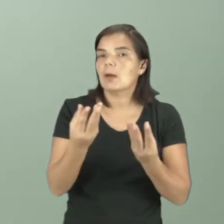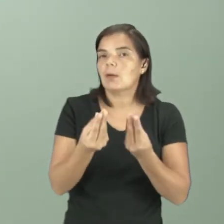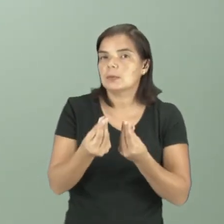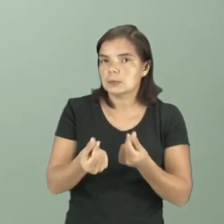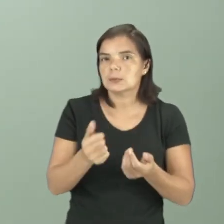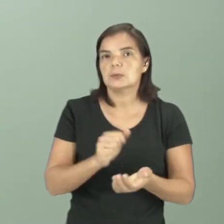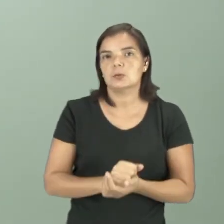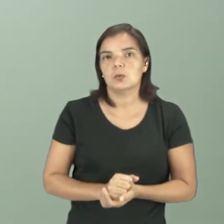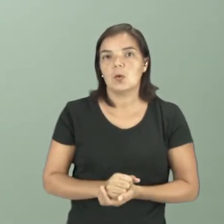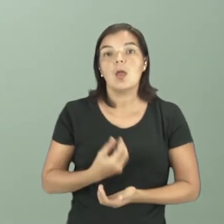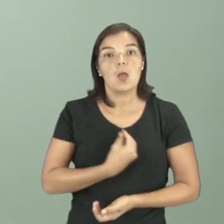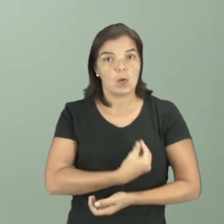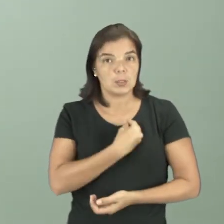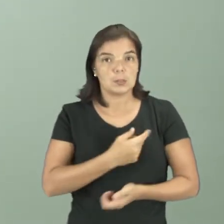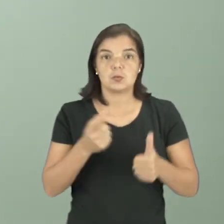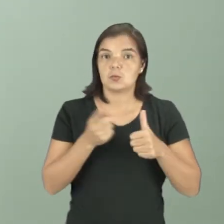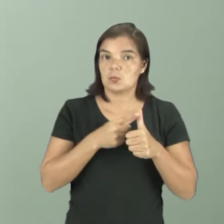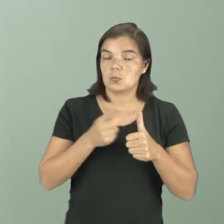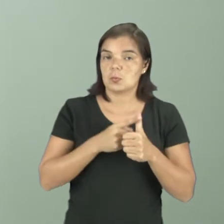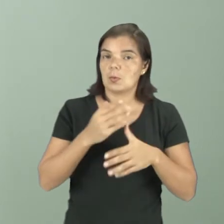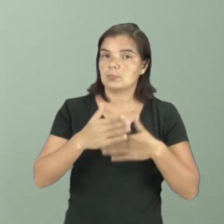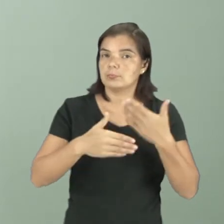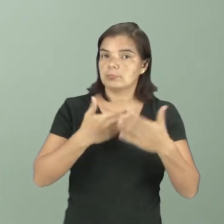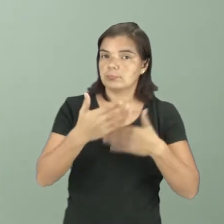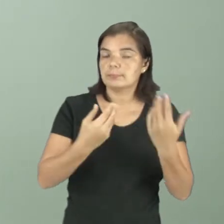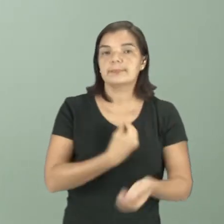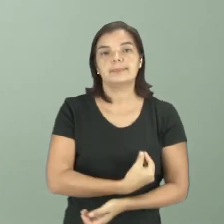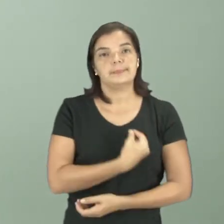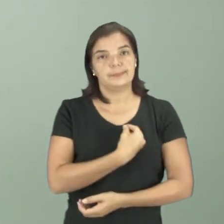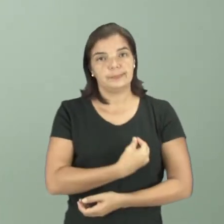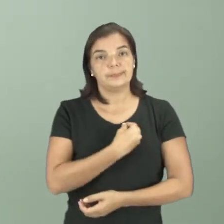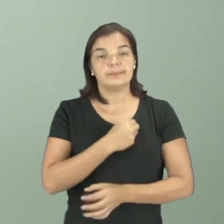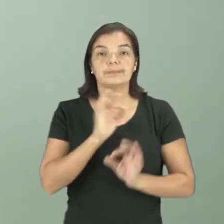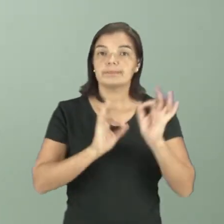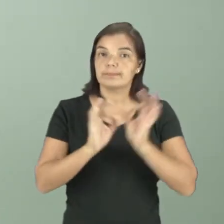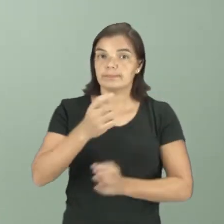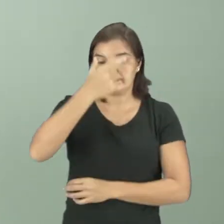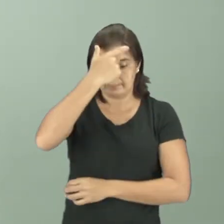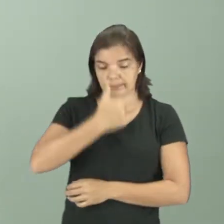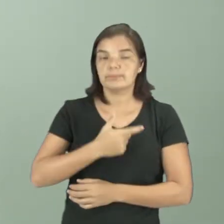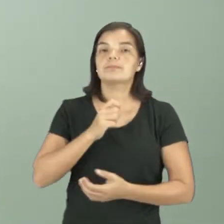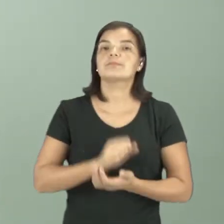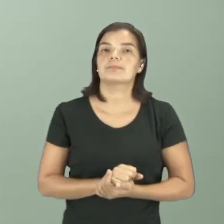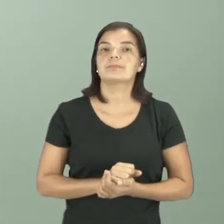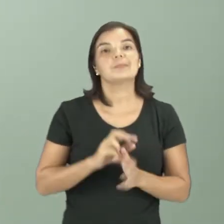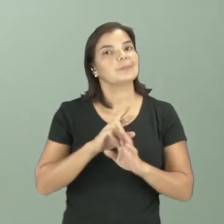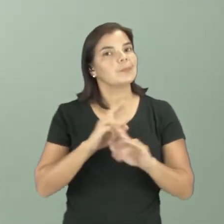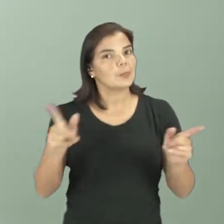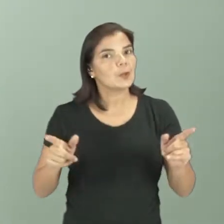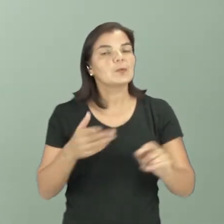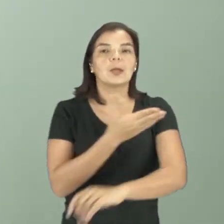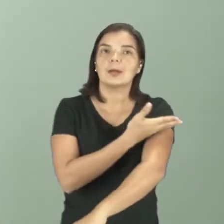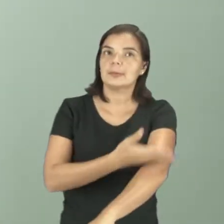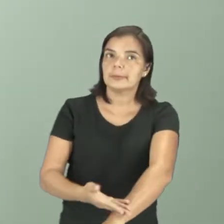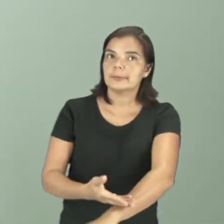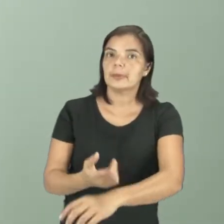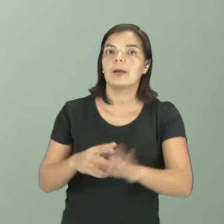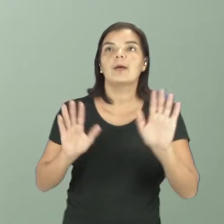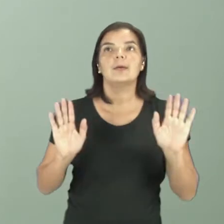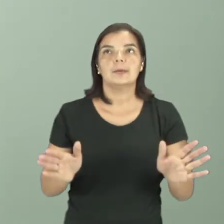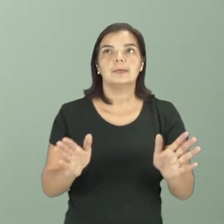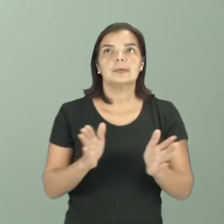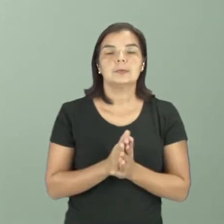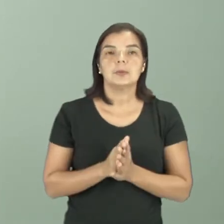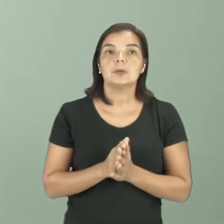essência. Eu existo primeiro, e ao longo da minha existência eu construo o meu ser. O que é o contrário da tradição, já há